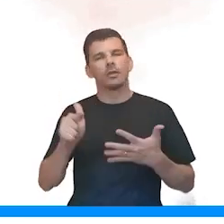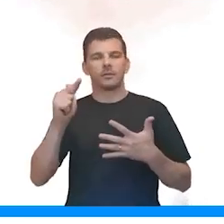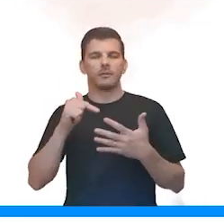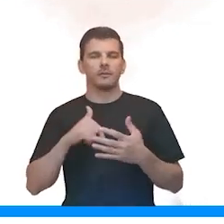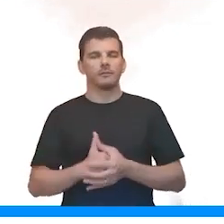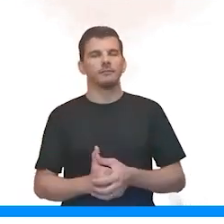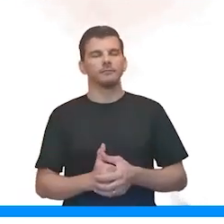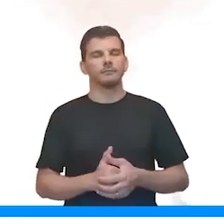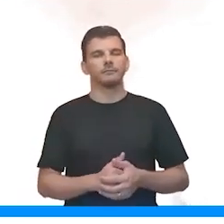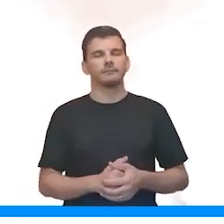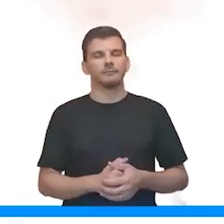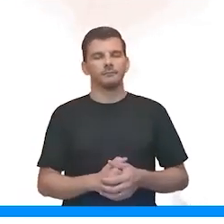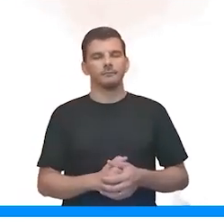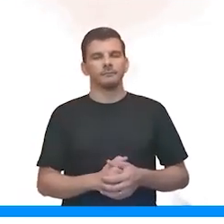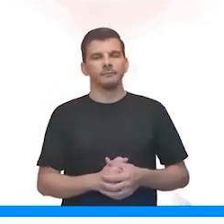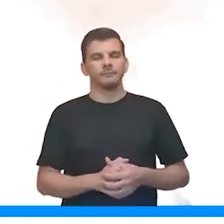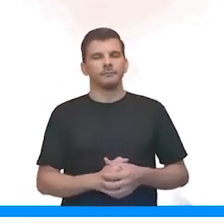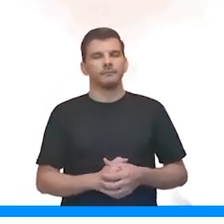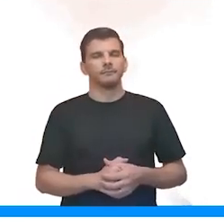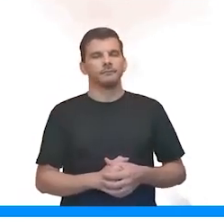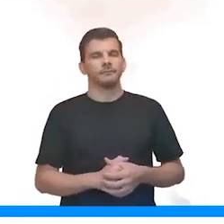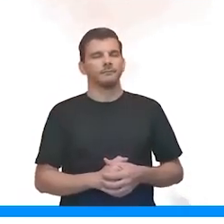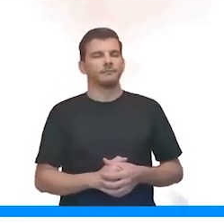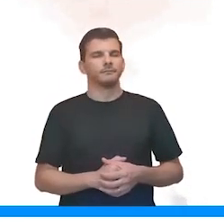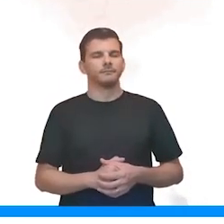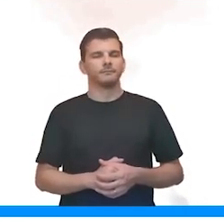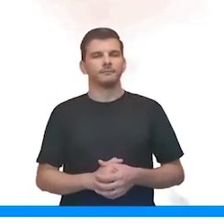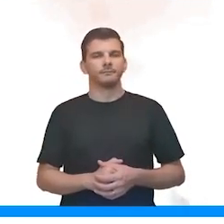Beleza? Vamos lá.